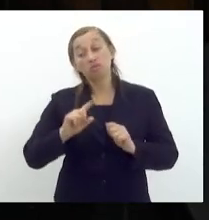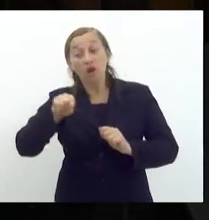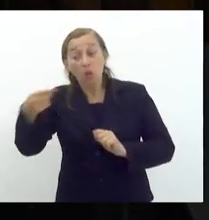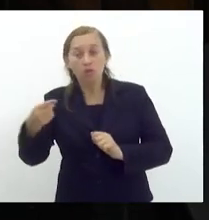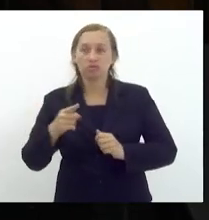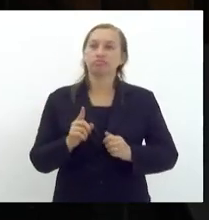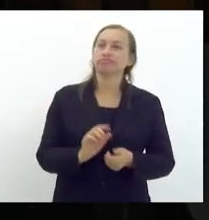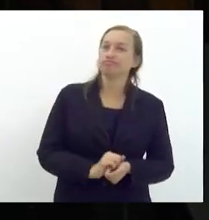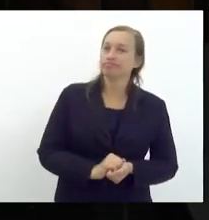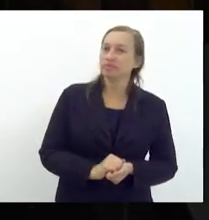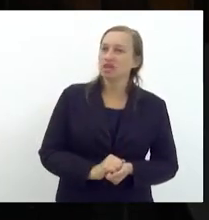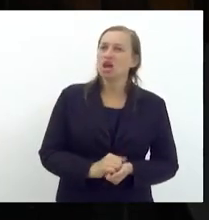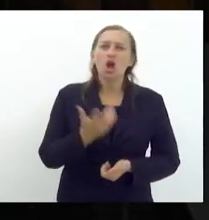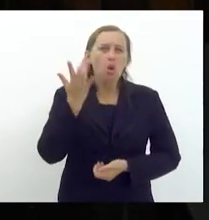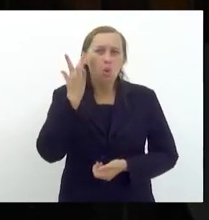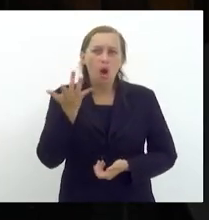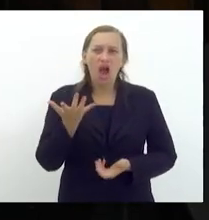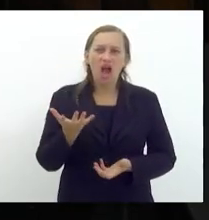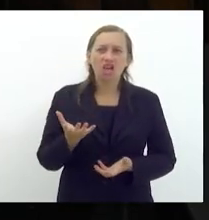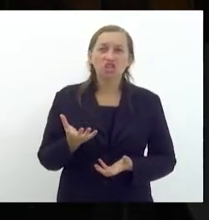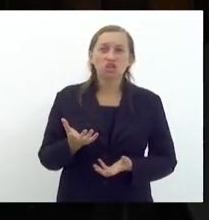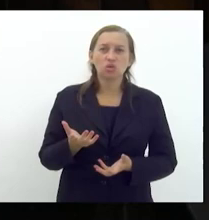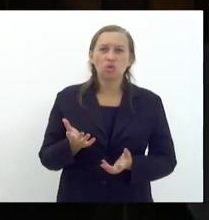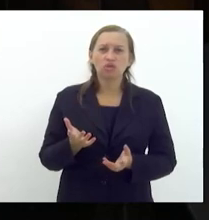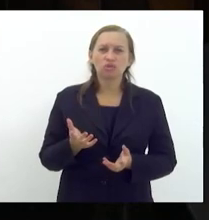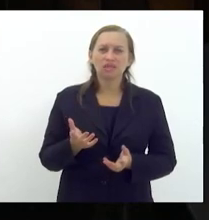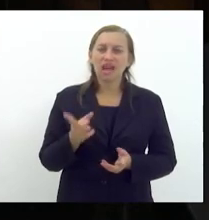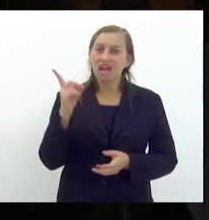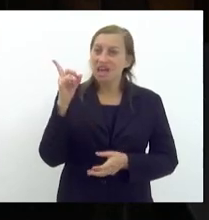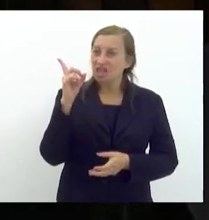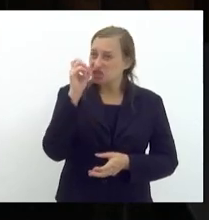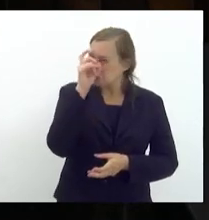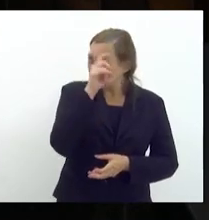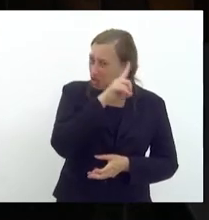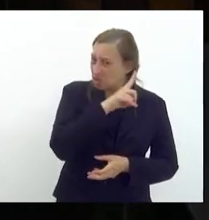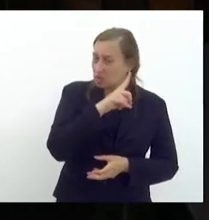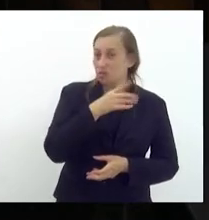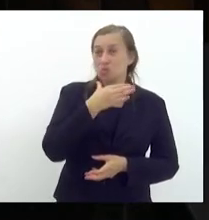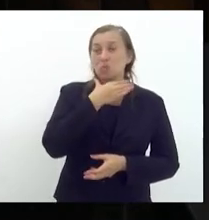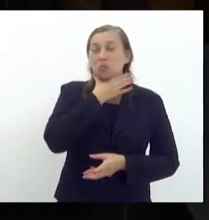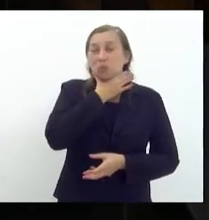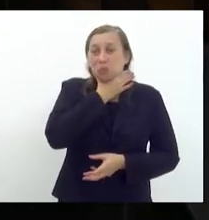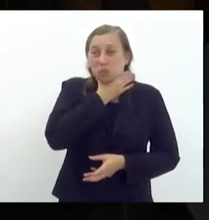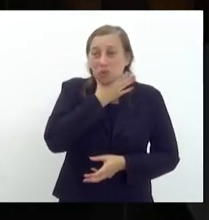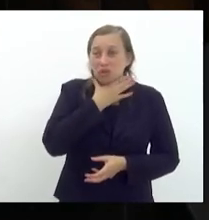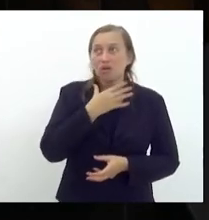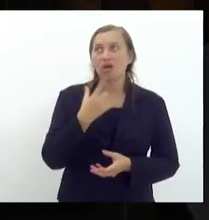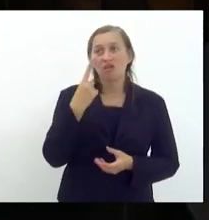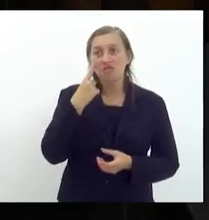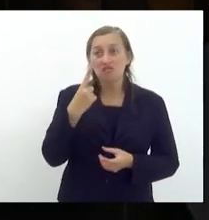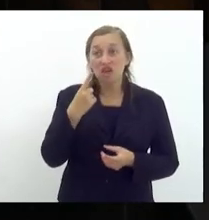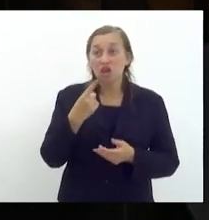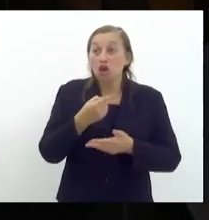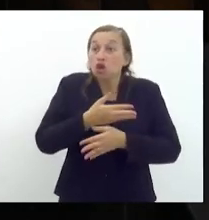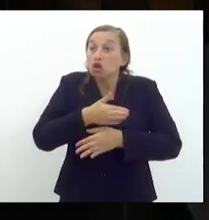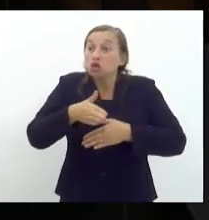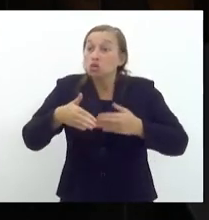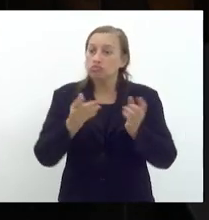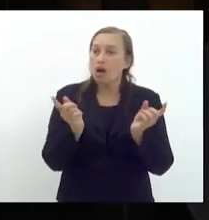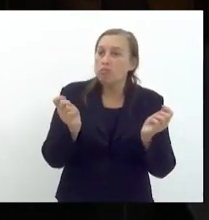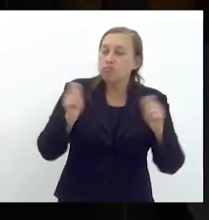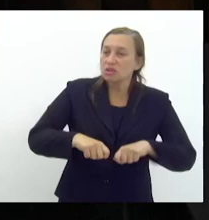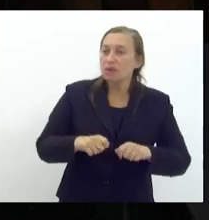eu acho que quando o cinto tá apertado como está agora é necessário ver todas as hipóteses possíveis